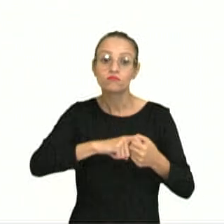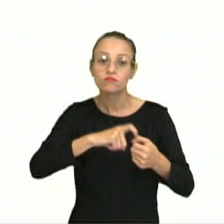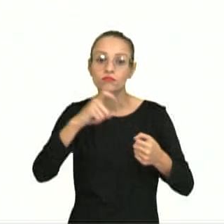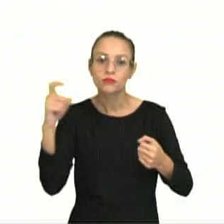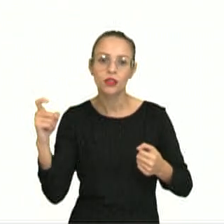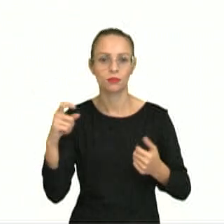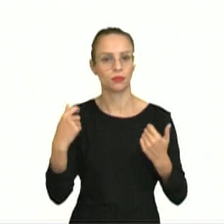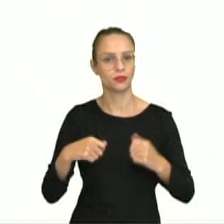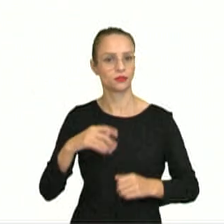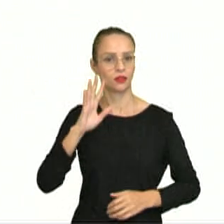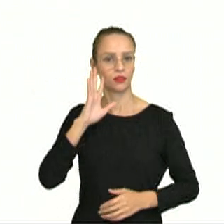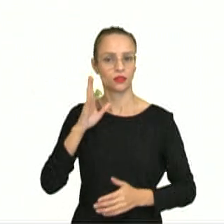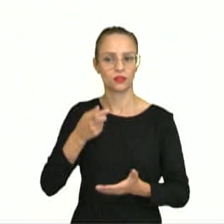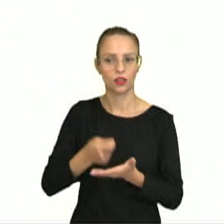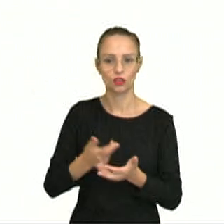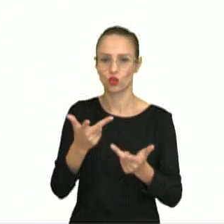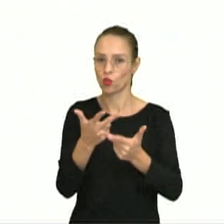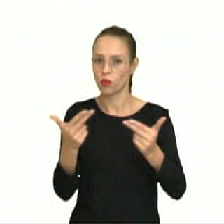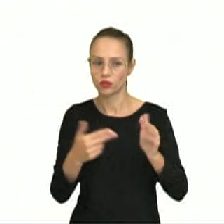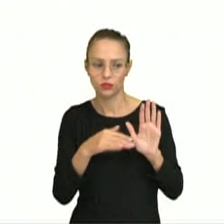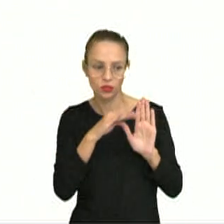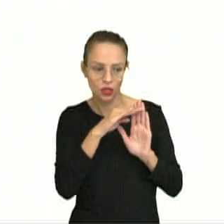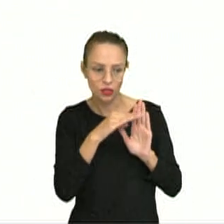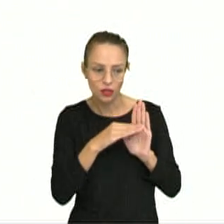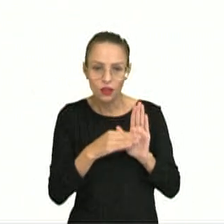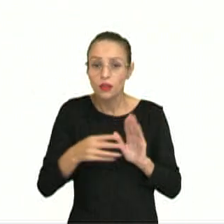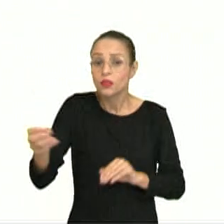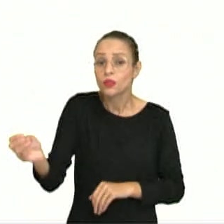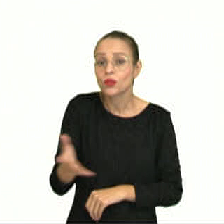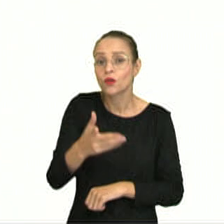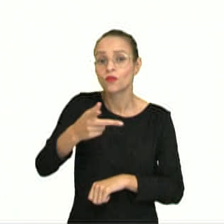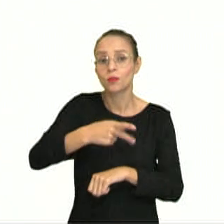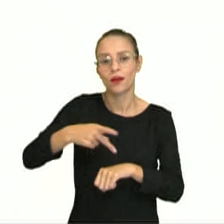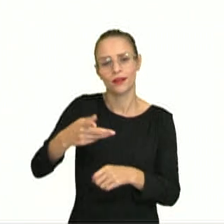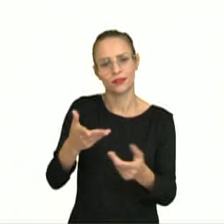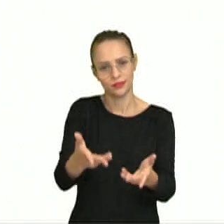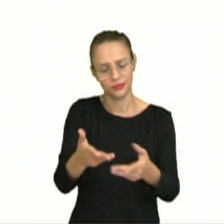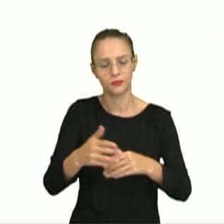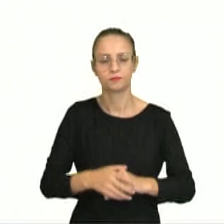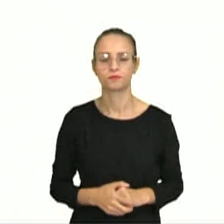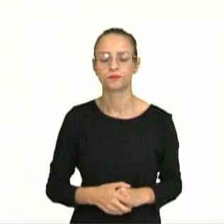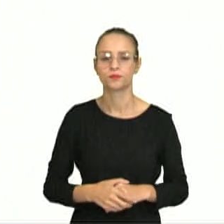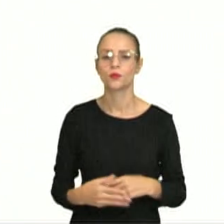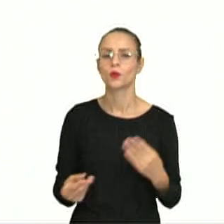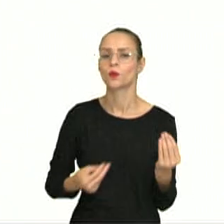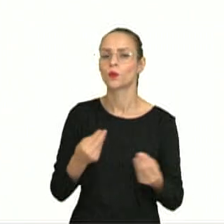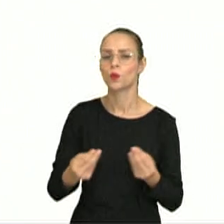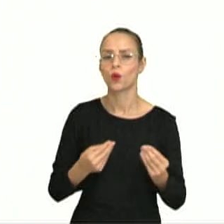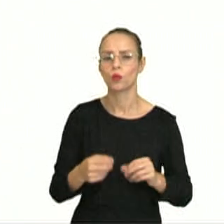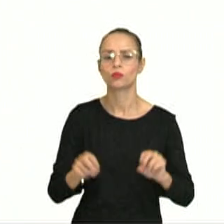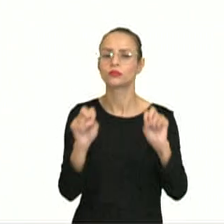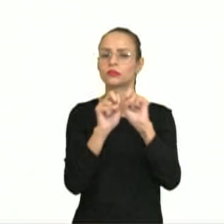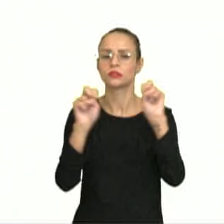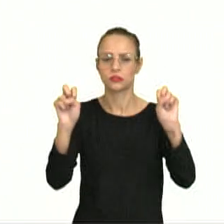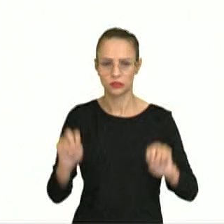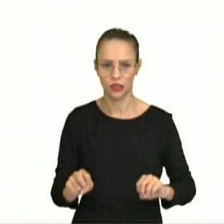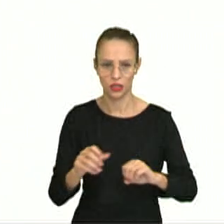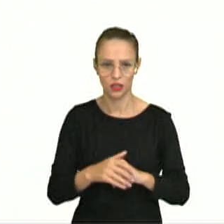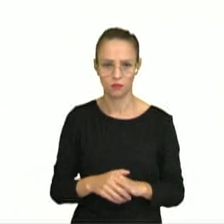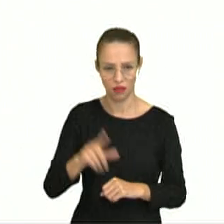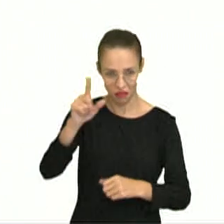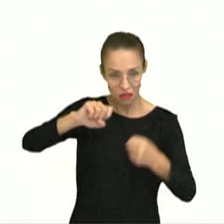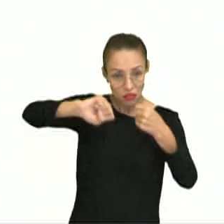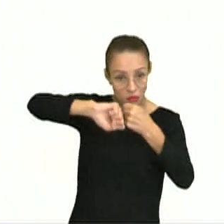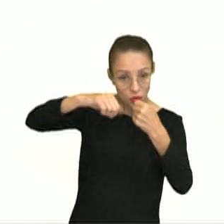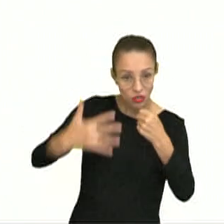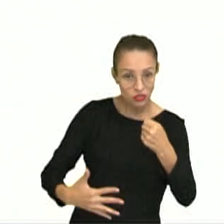decidir algumas coisas em relação a esse novo país que está surgindo. Então, como vai ser o sistema? Vai ser uma